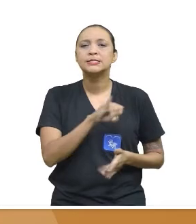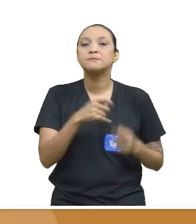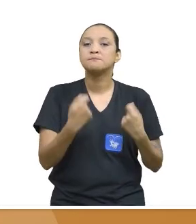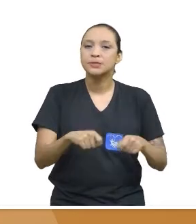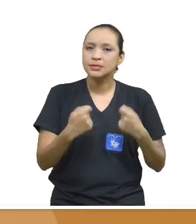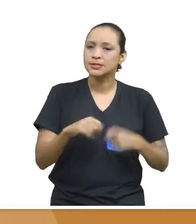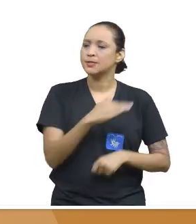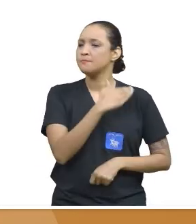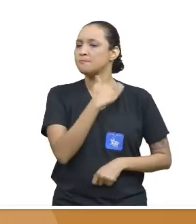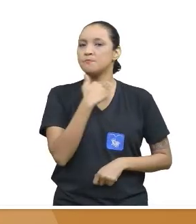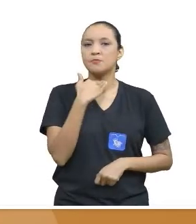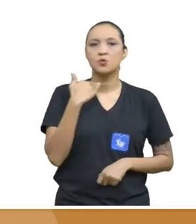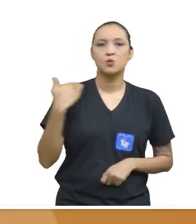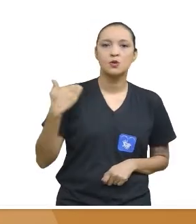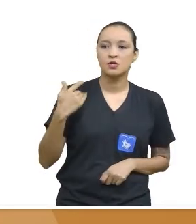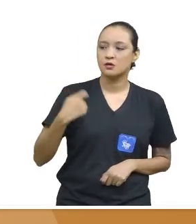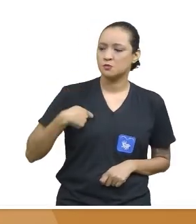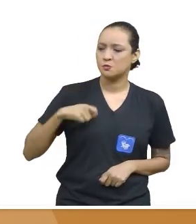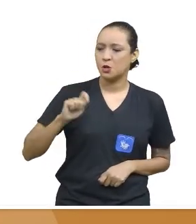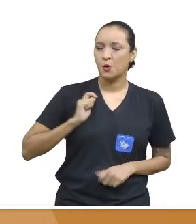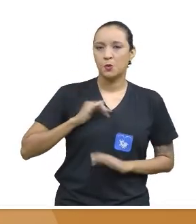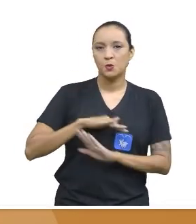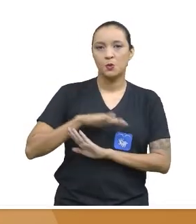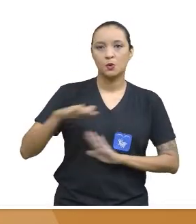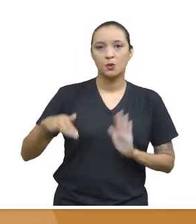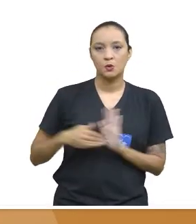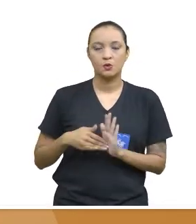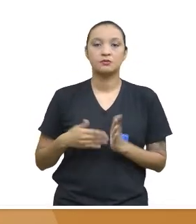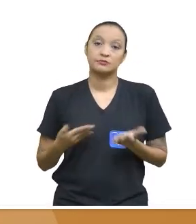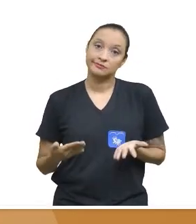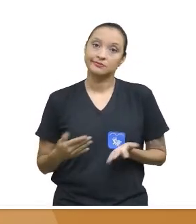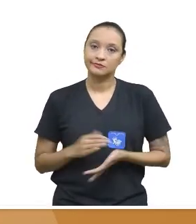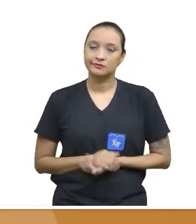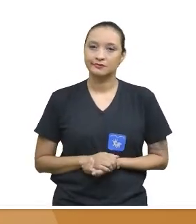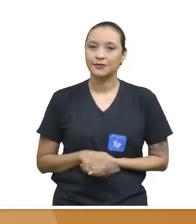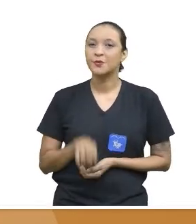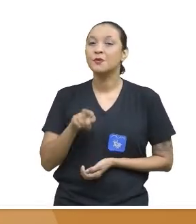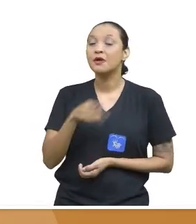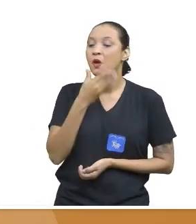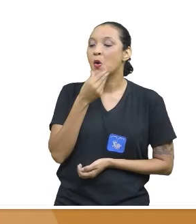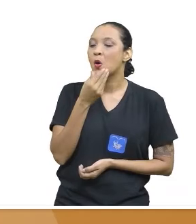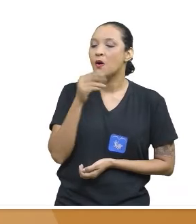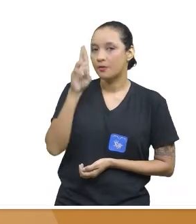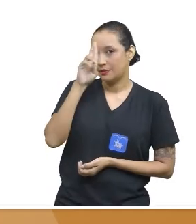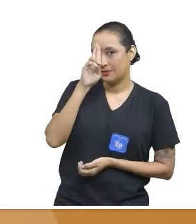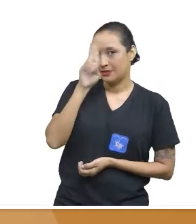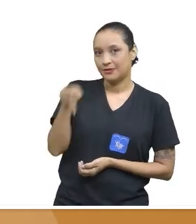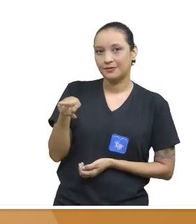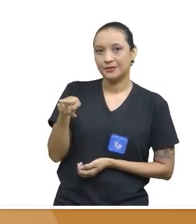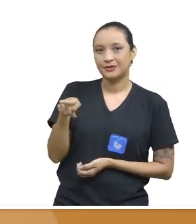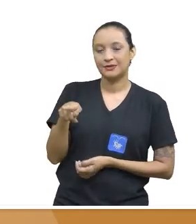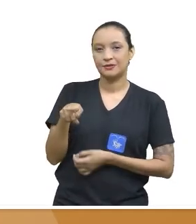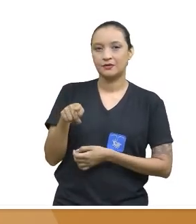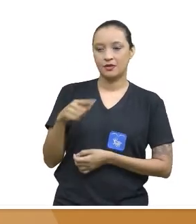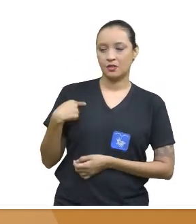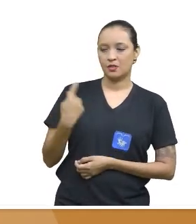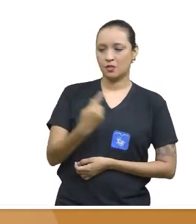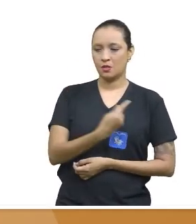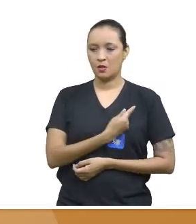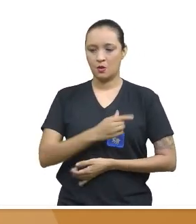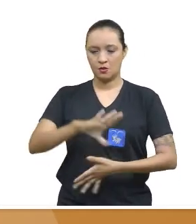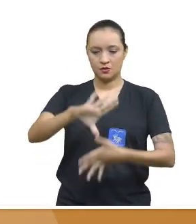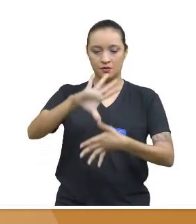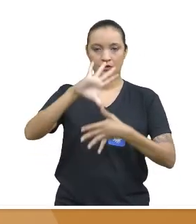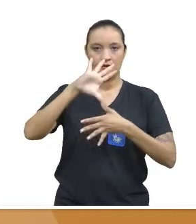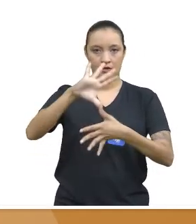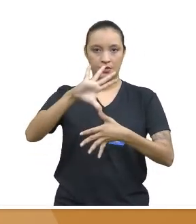do último espanhol. Sabe que legal? O cara está fazendo o quê aí? Ele está dizendo o seguinte: nós somos americanos